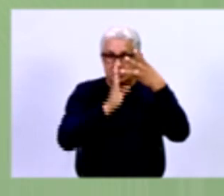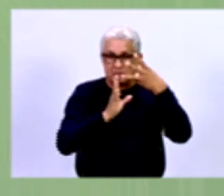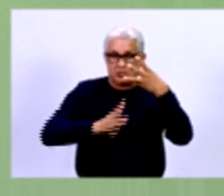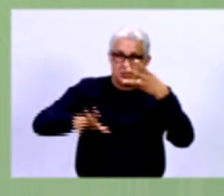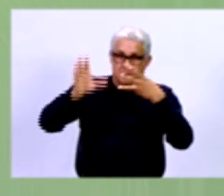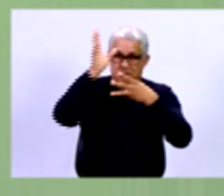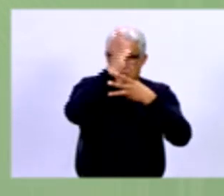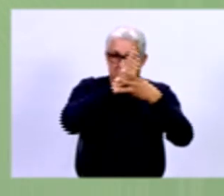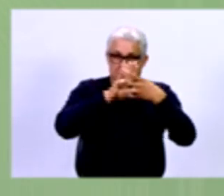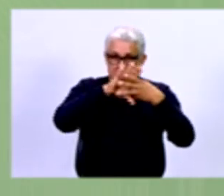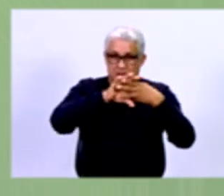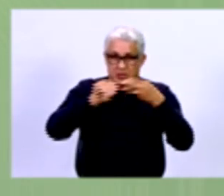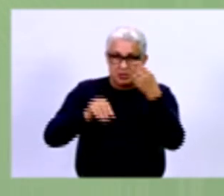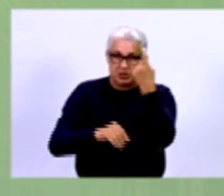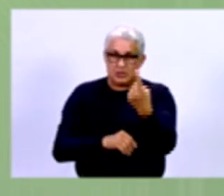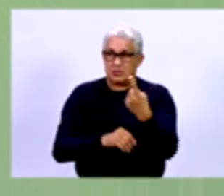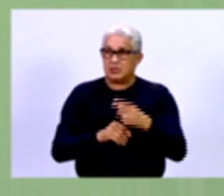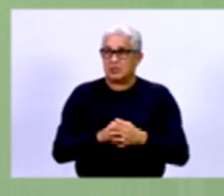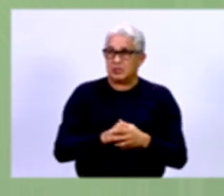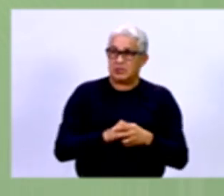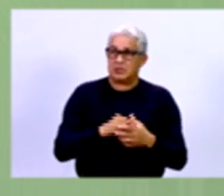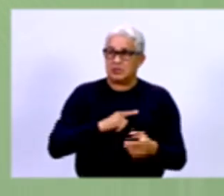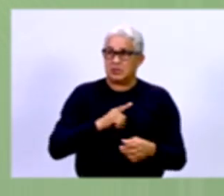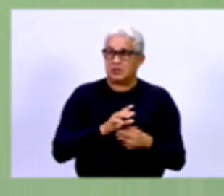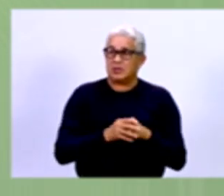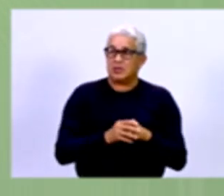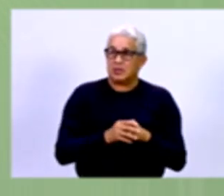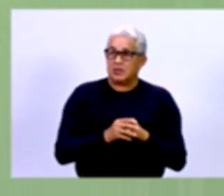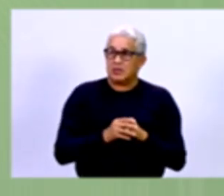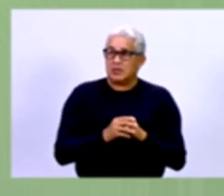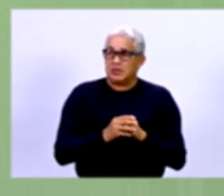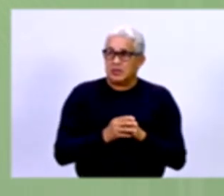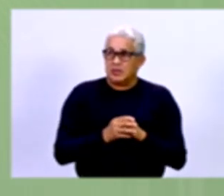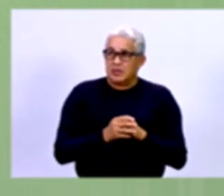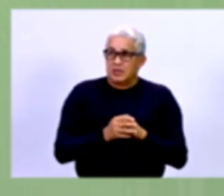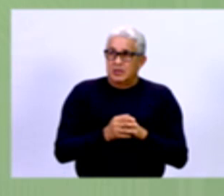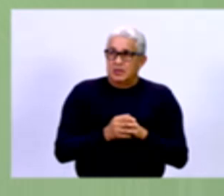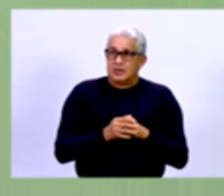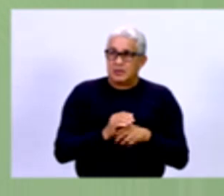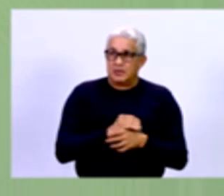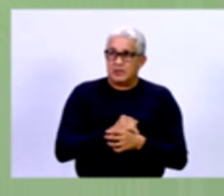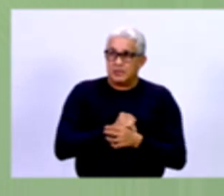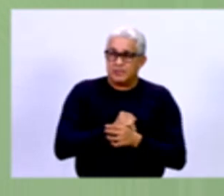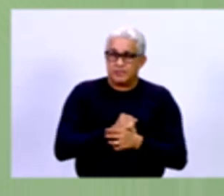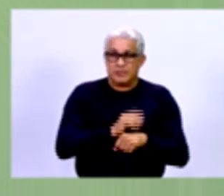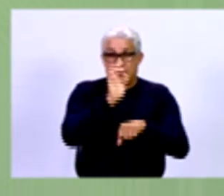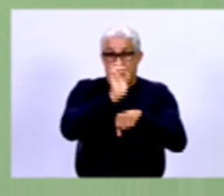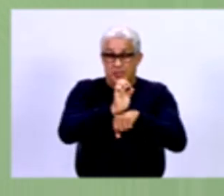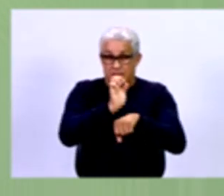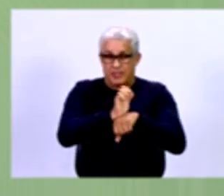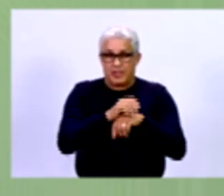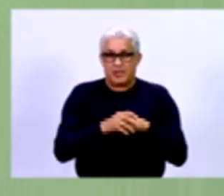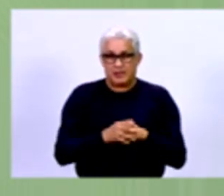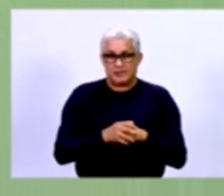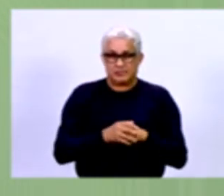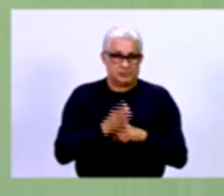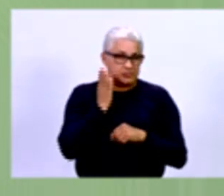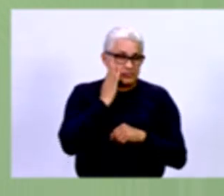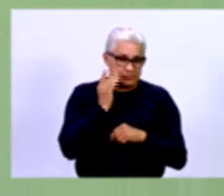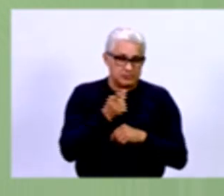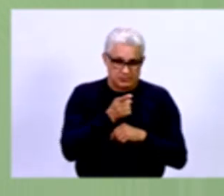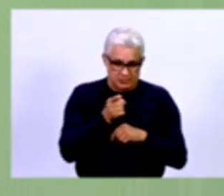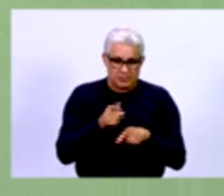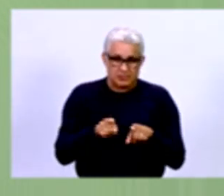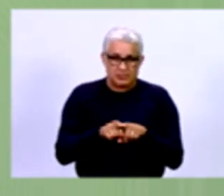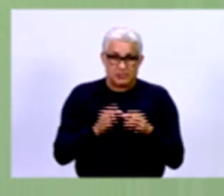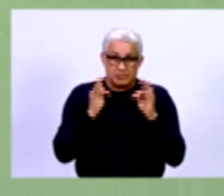sintético para mostrar o déficit e os seus mecanismos de financiamento. da seguinte forma: o Estado, como vocês já sabem, e